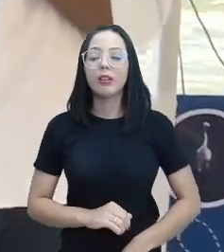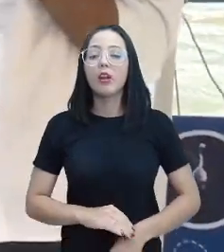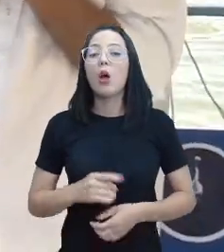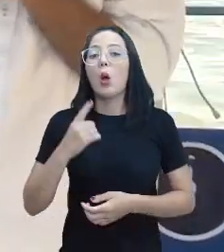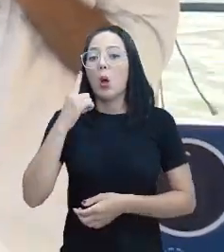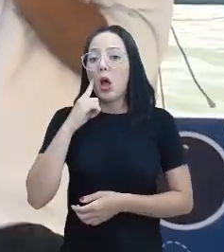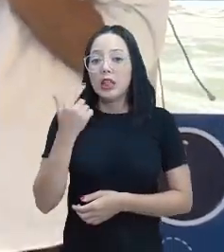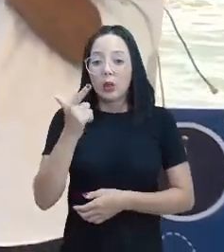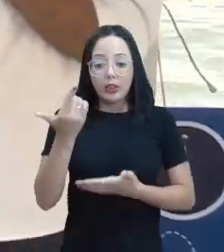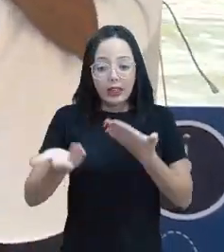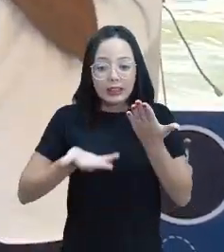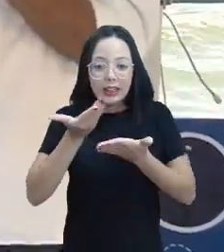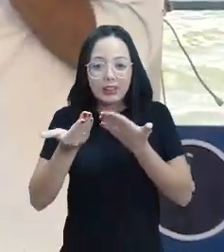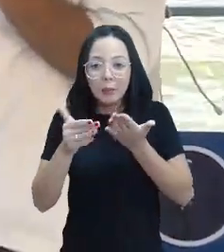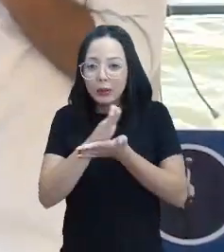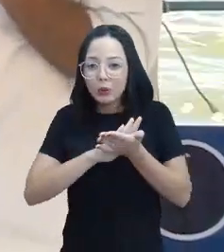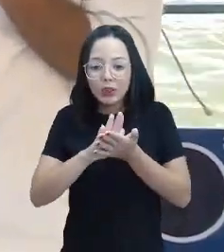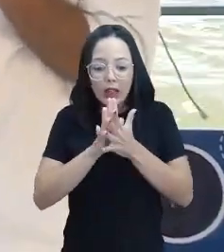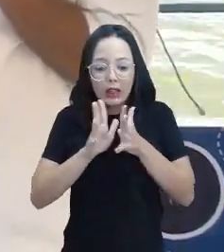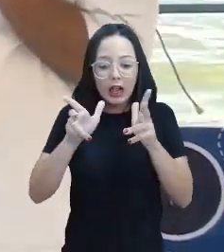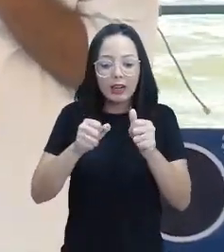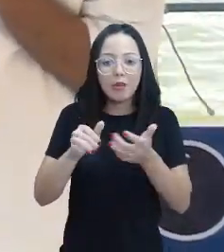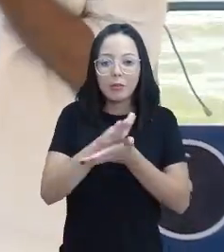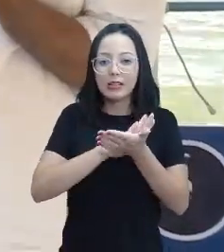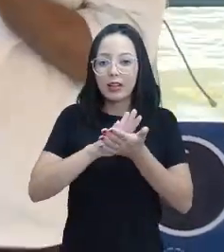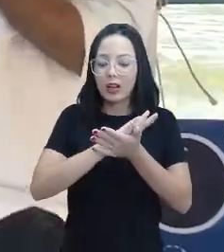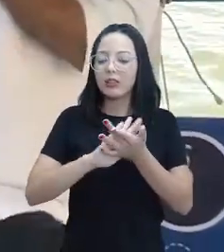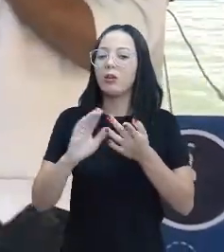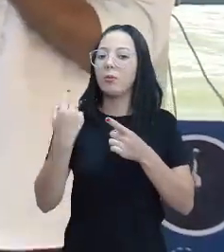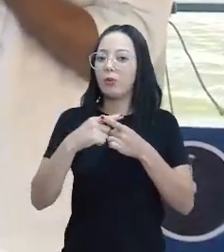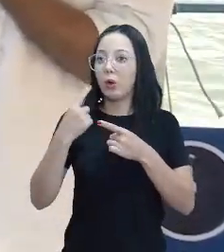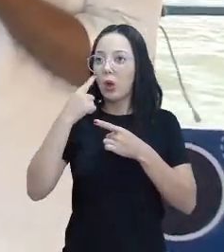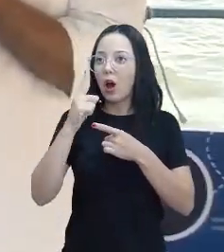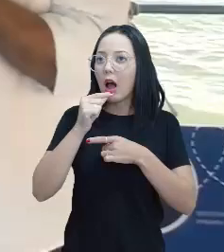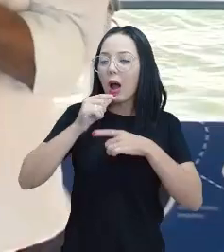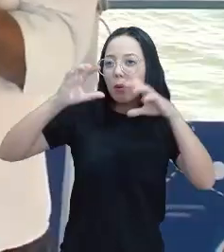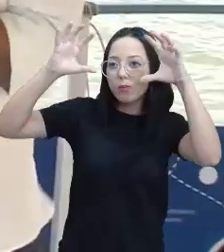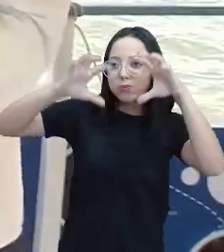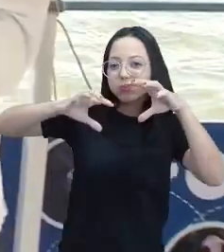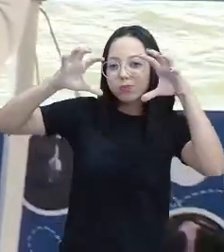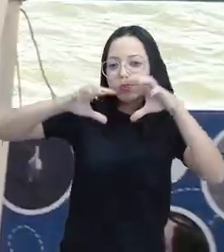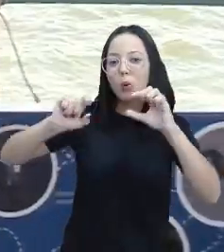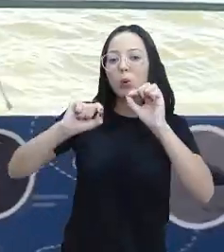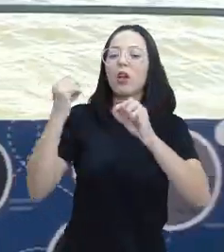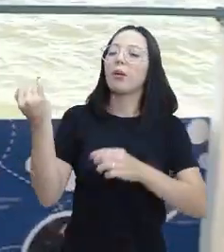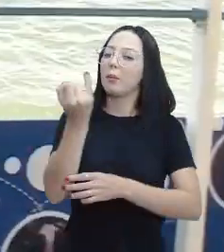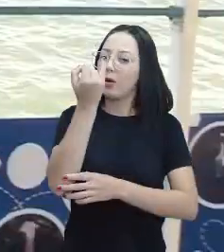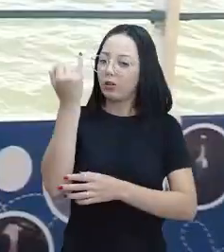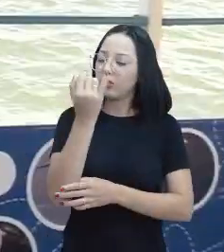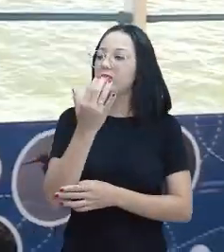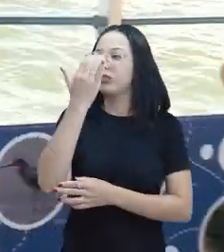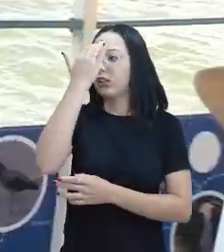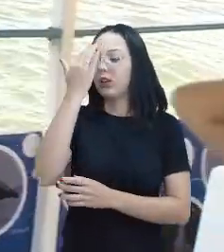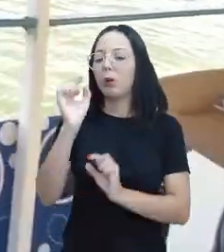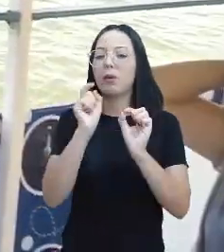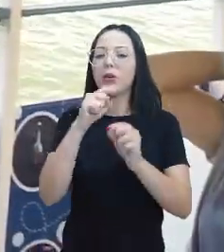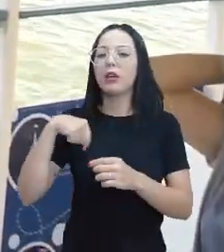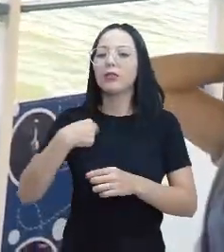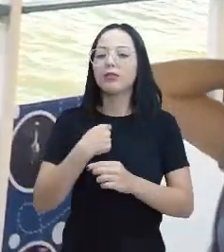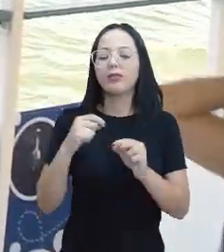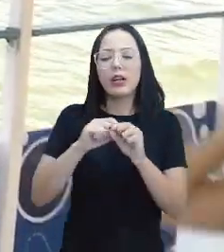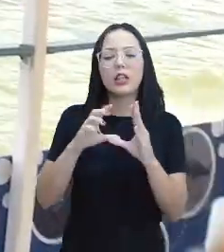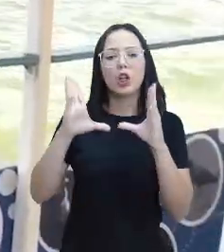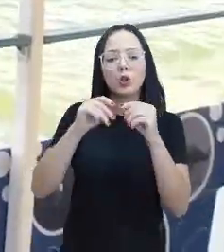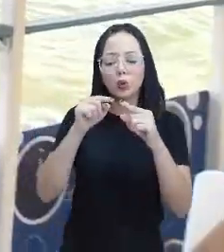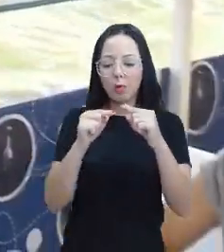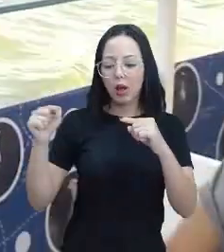Sem tratamento, com certeza, né? Por exemplo, as águas das chuvas, elas são altamente importantes para justamente refazer todo o